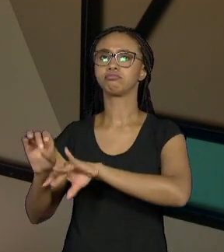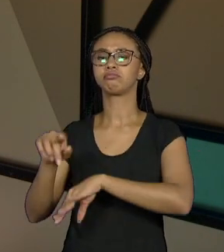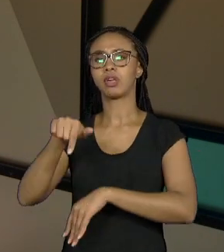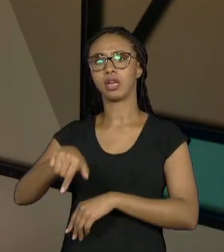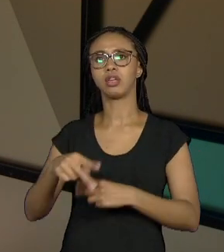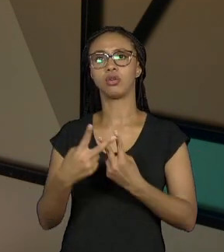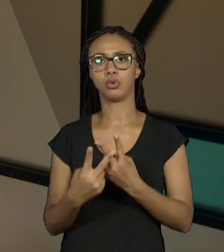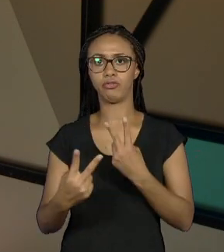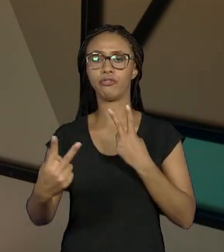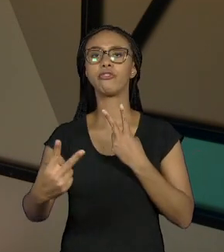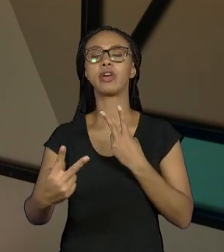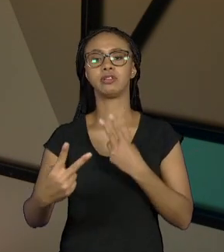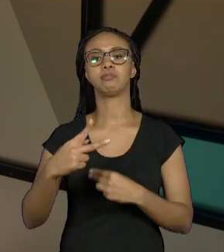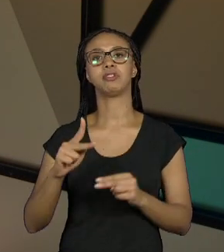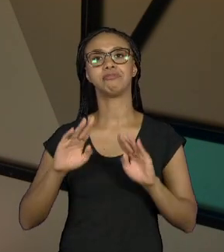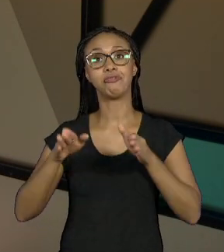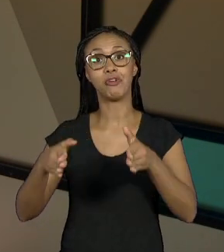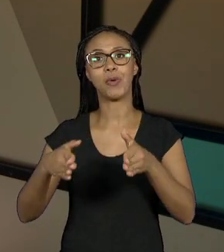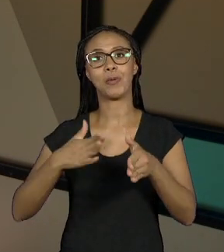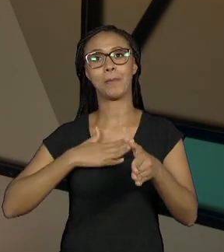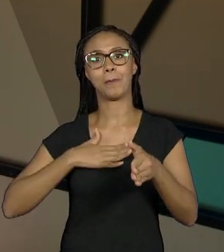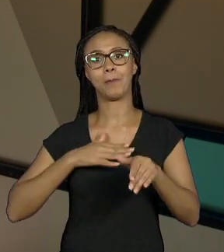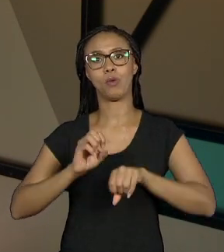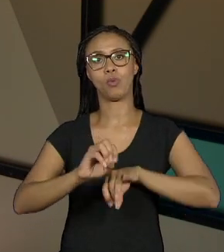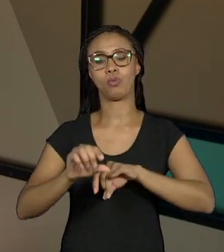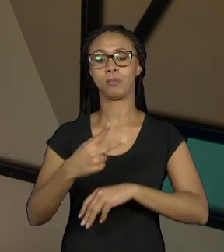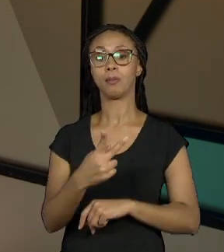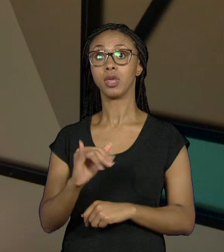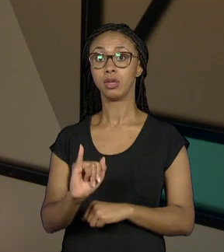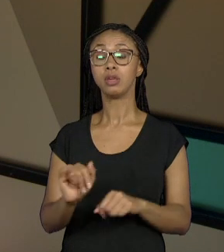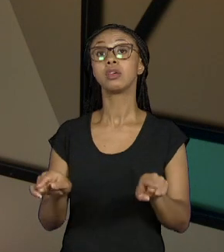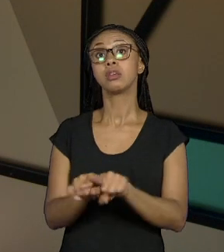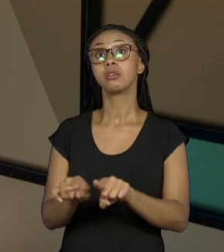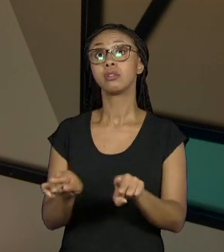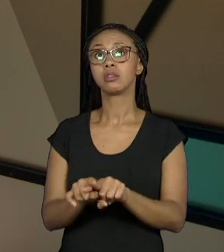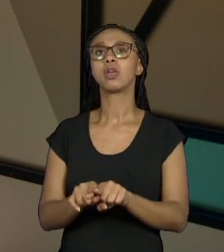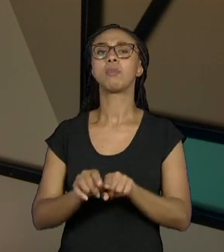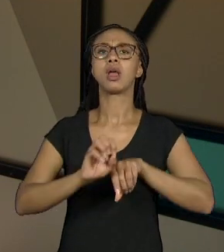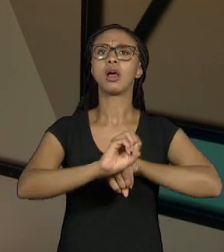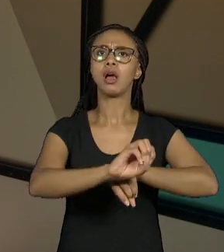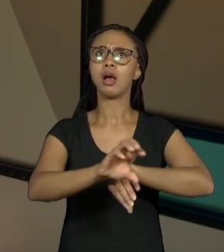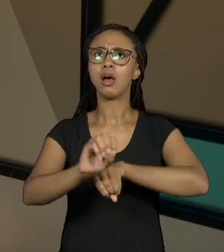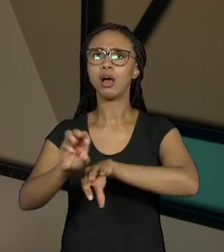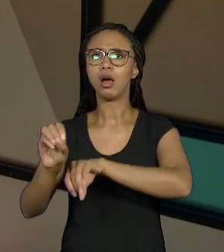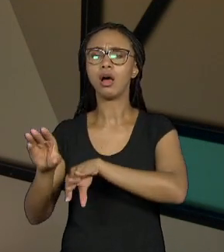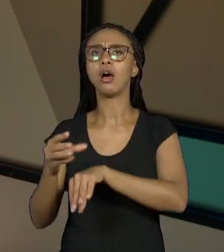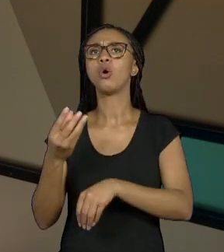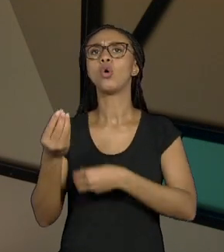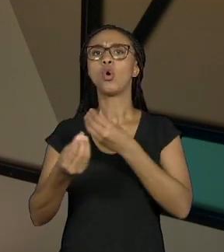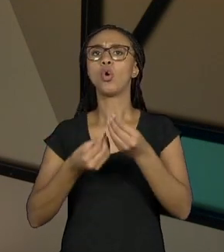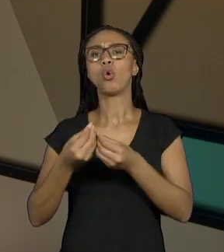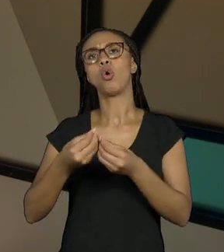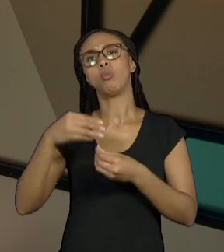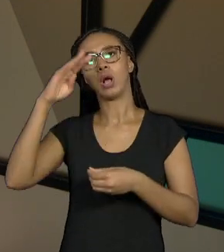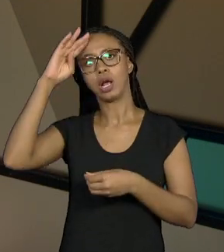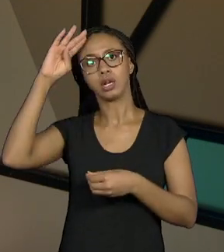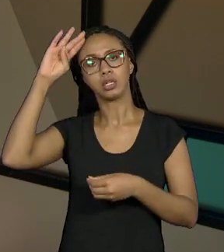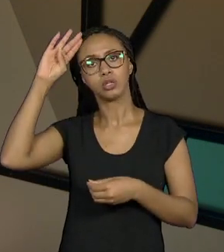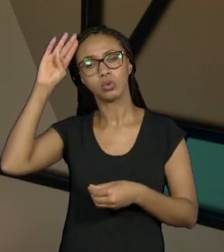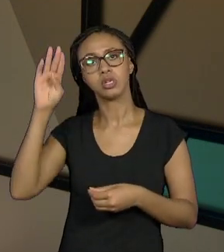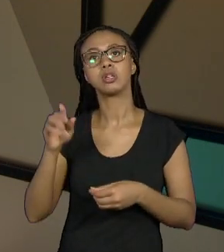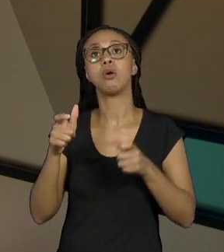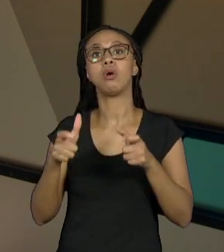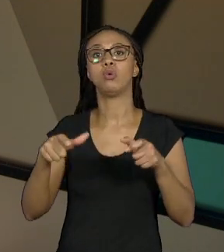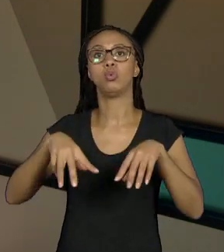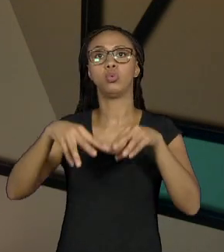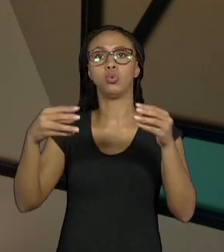na Univesp e aulas de trabalho de formatura, trabalho de graduação na Unesp